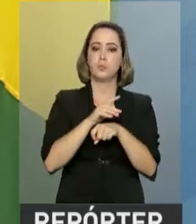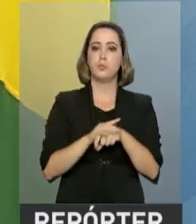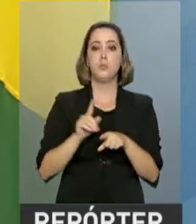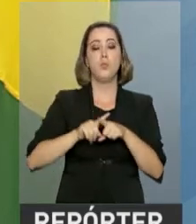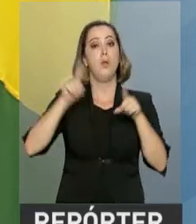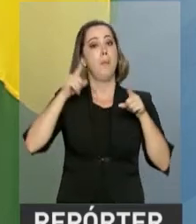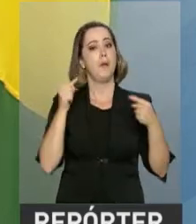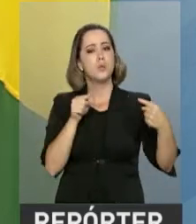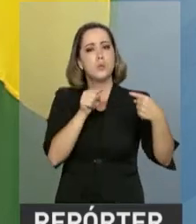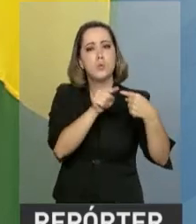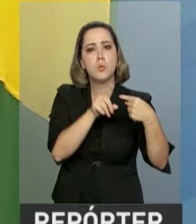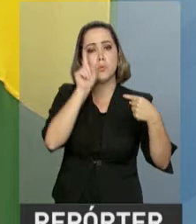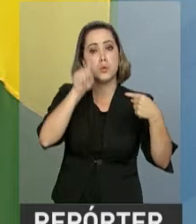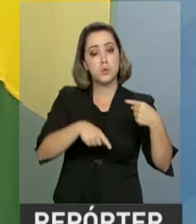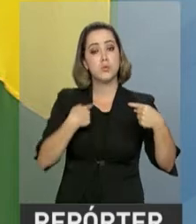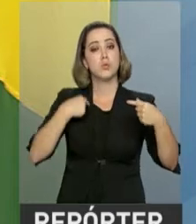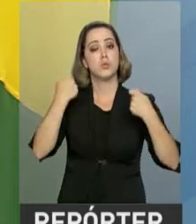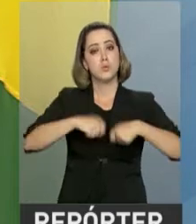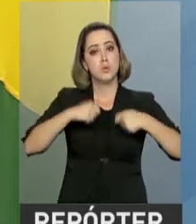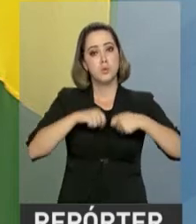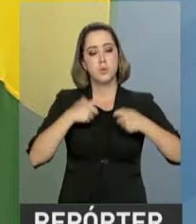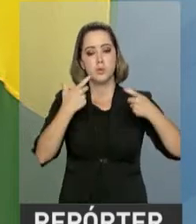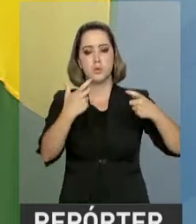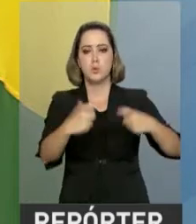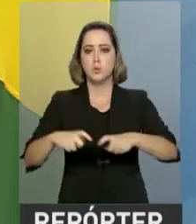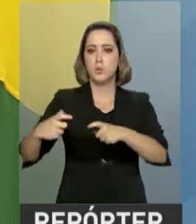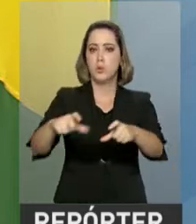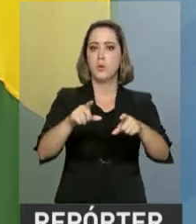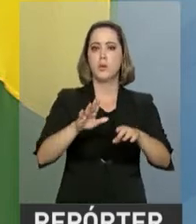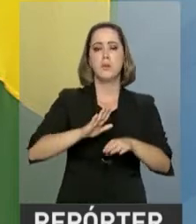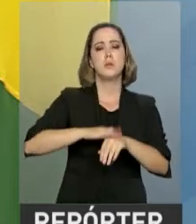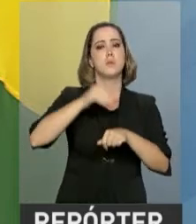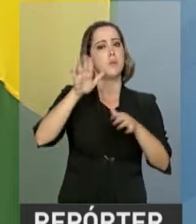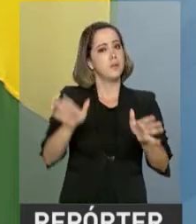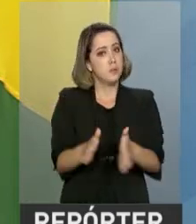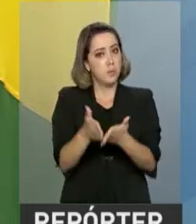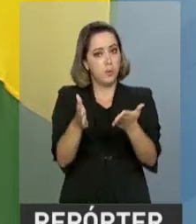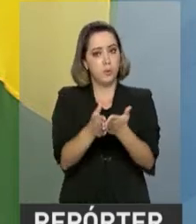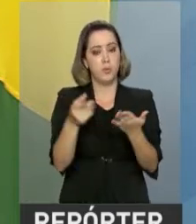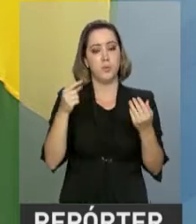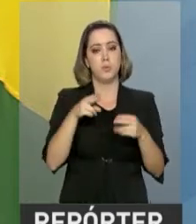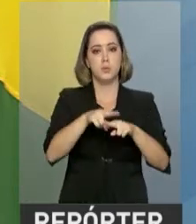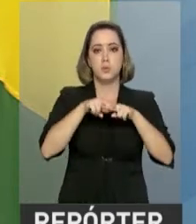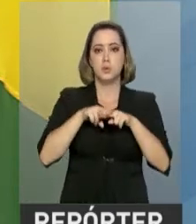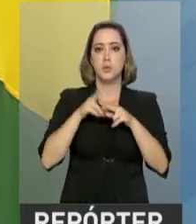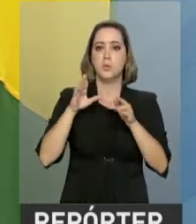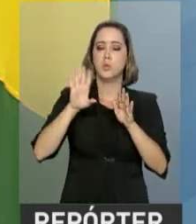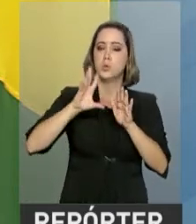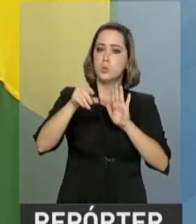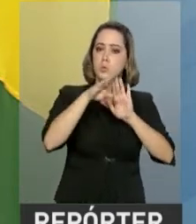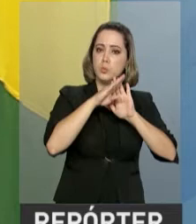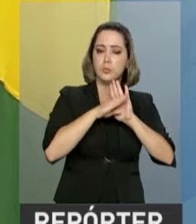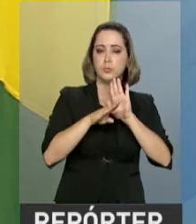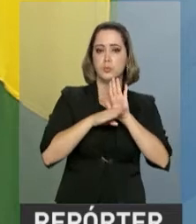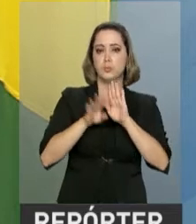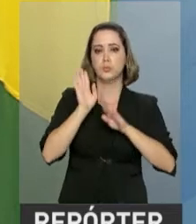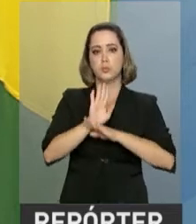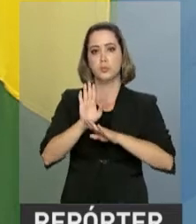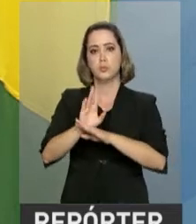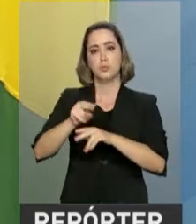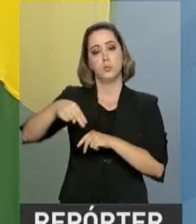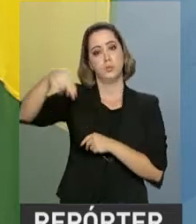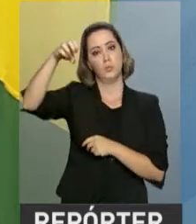mas o enfoque deve recair nas áreas mais necessitadas. Por isso, os projetos e as iniciativas que beneficiam a